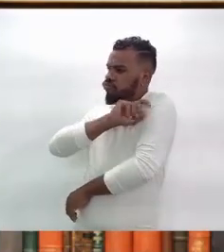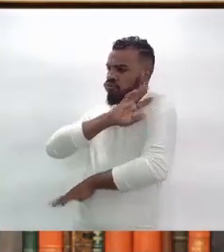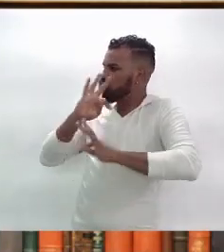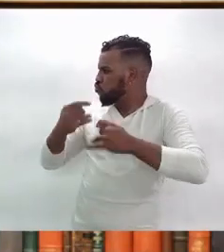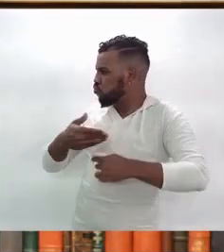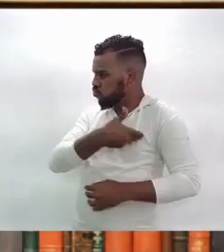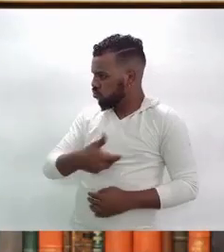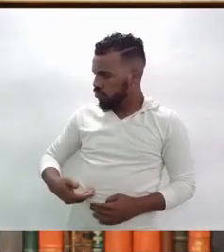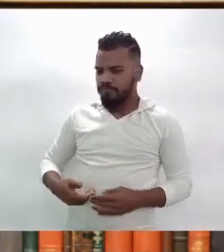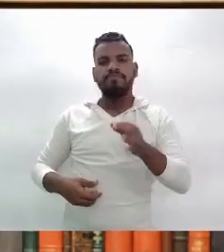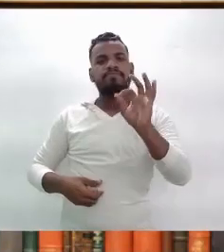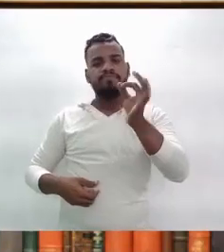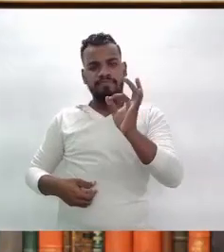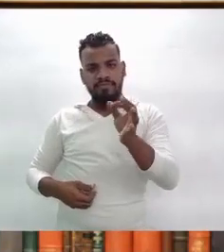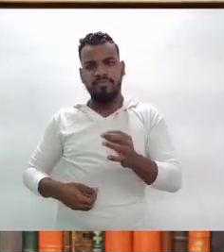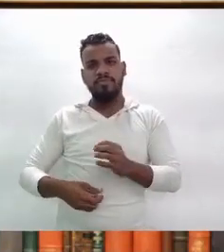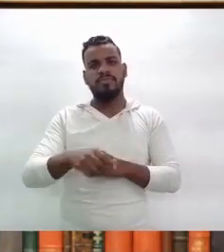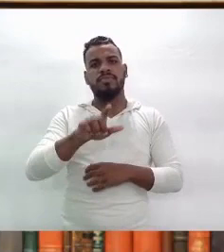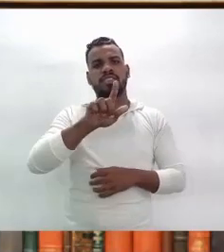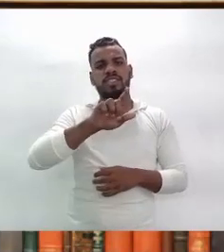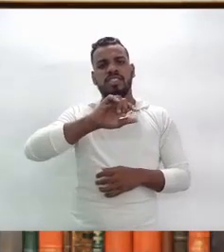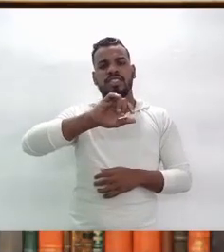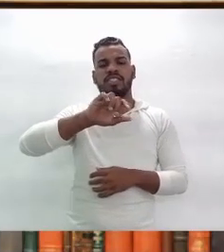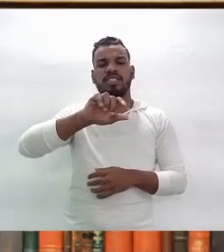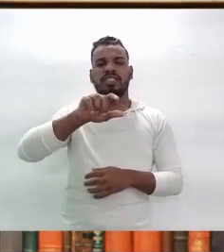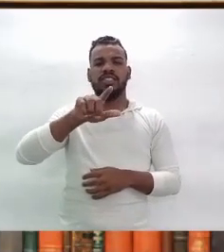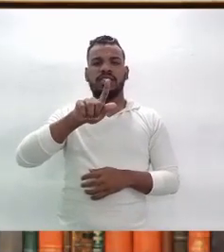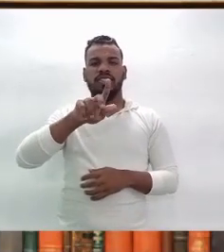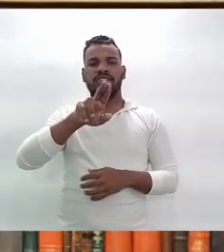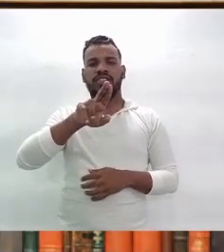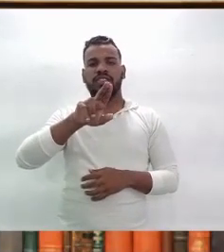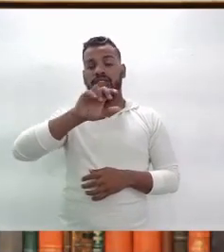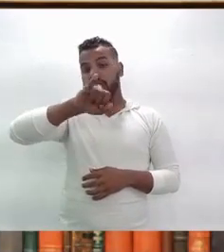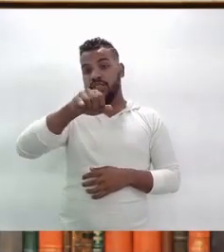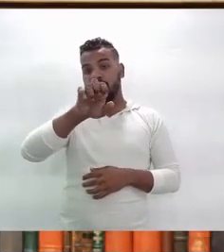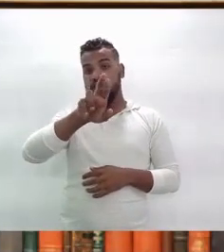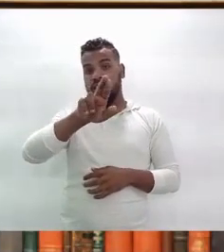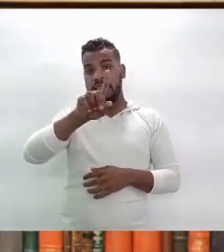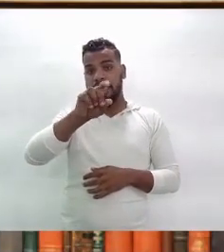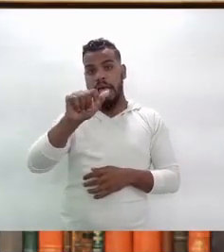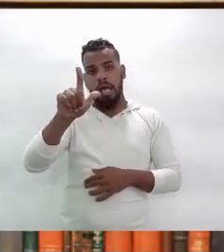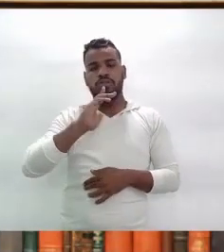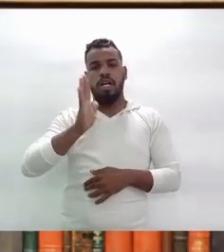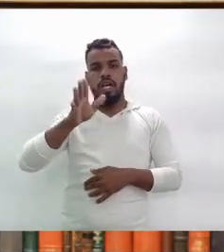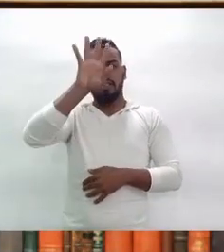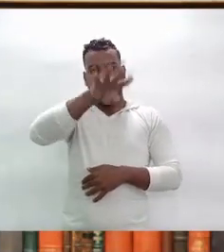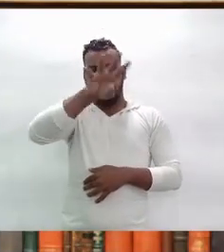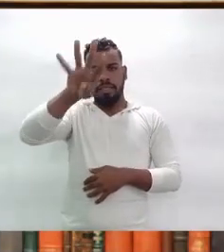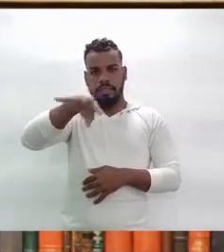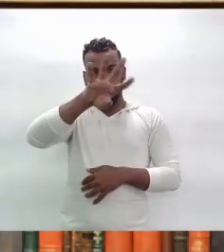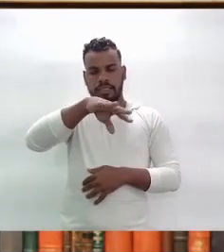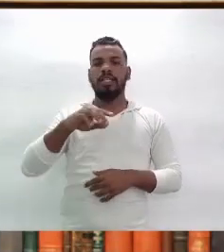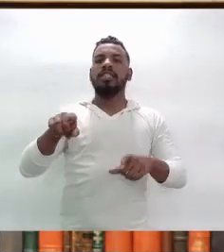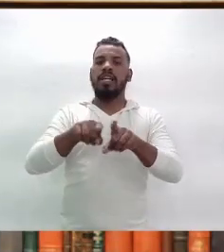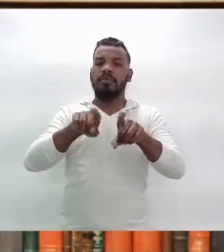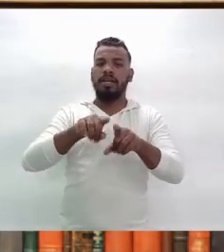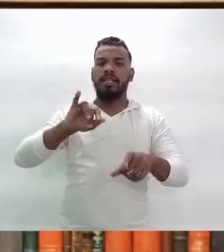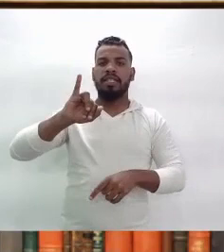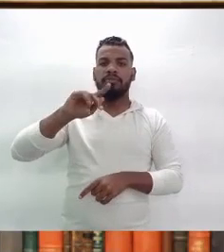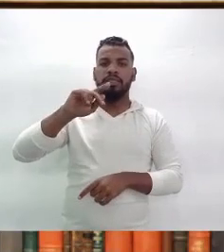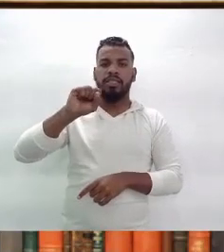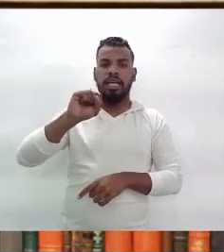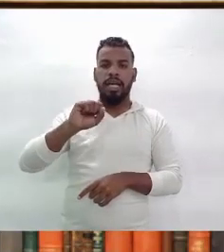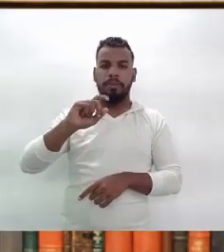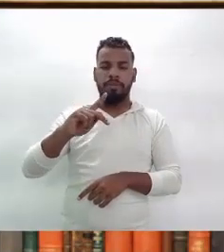lá do Hugo Gerdau, no ensino fundamental, lá em São Martim. Fui estudante de escola pública lá no IPCEP, no Luiz de